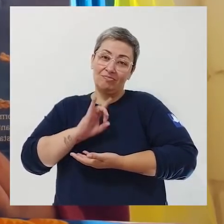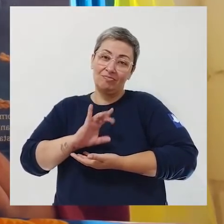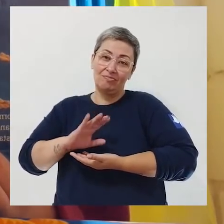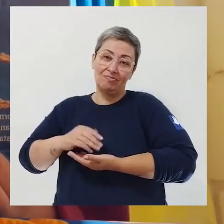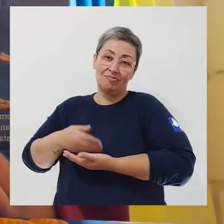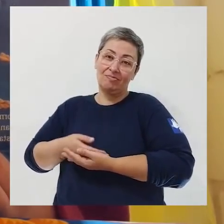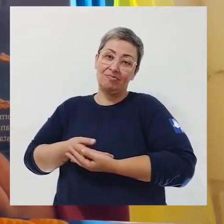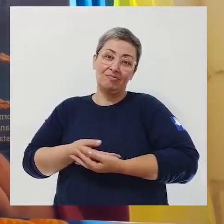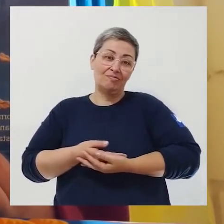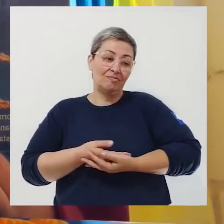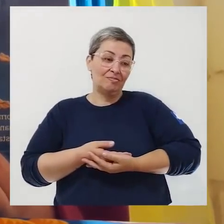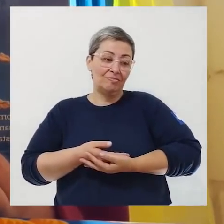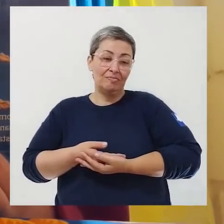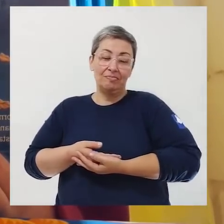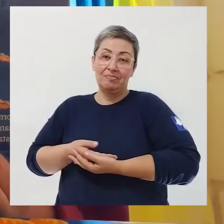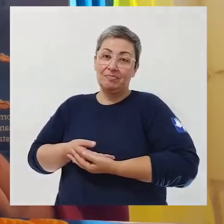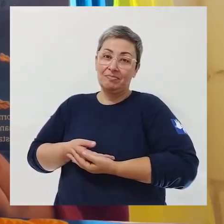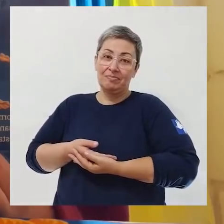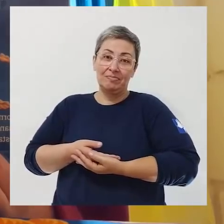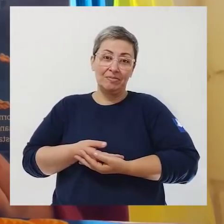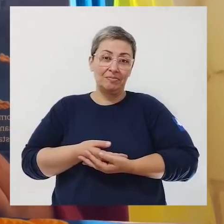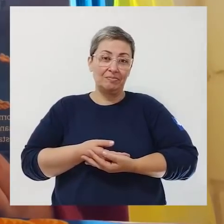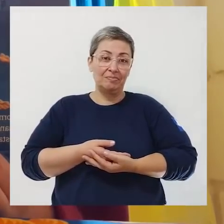dormir sono sossegada.